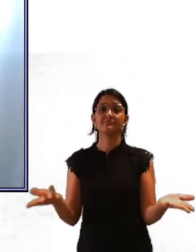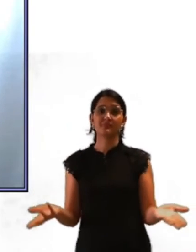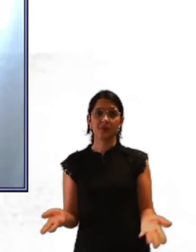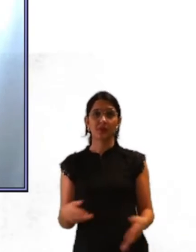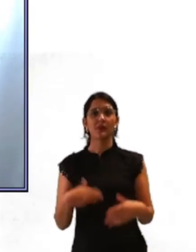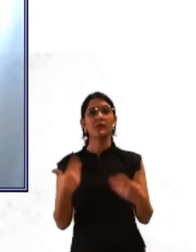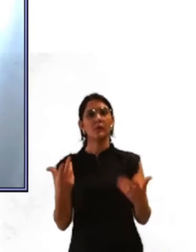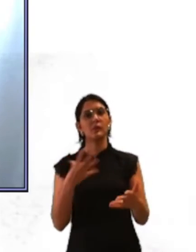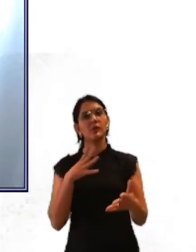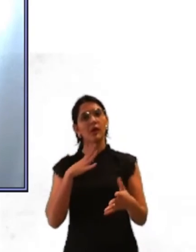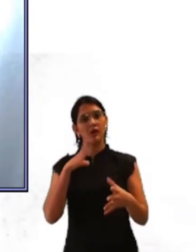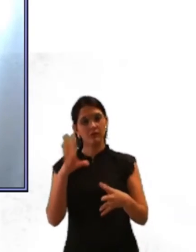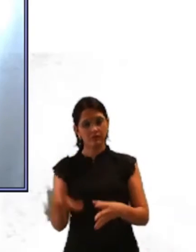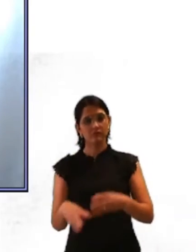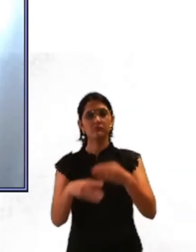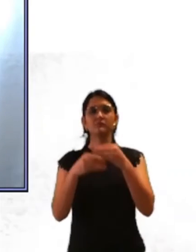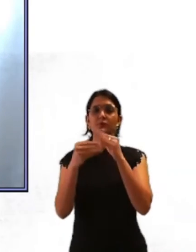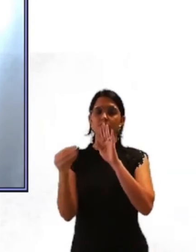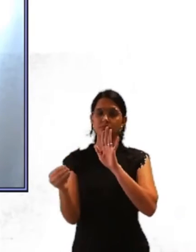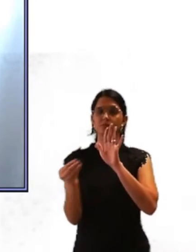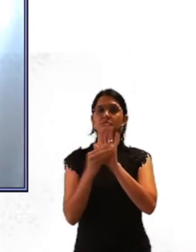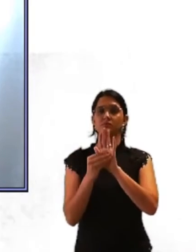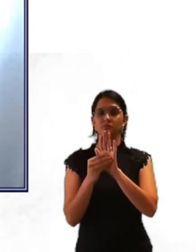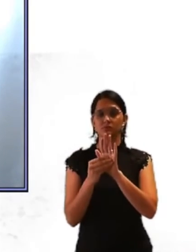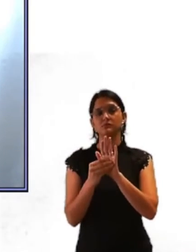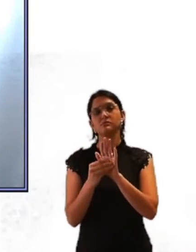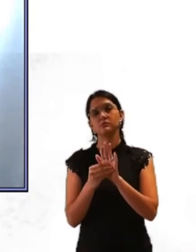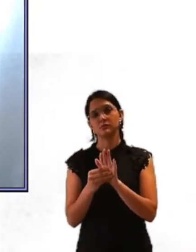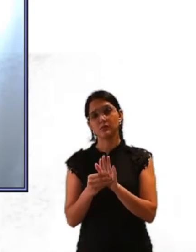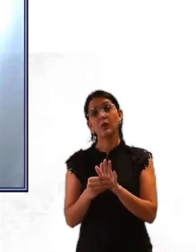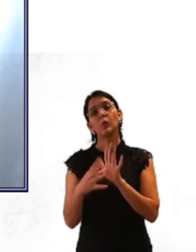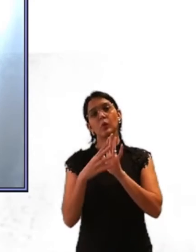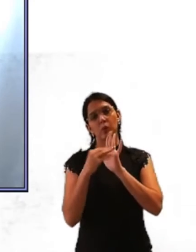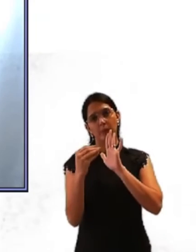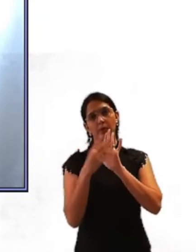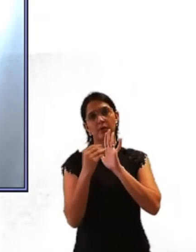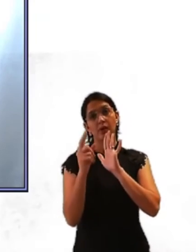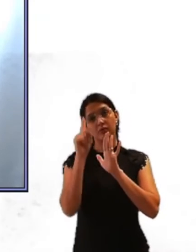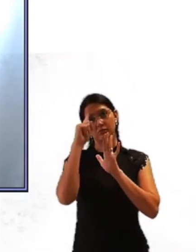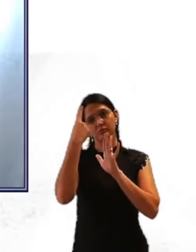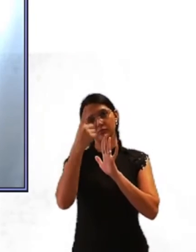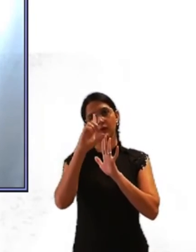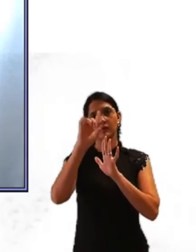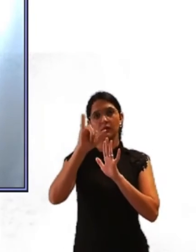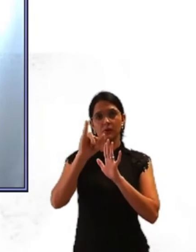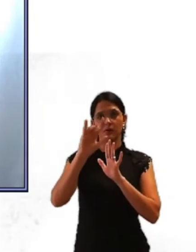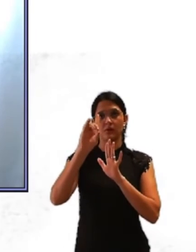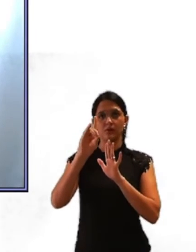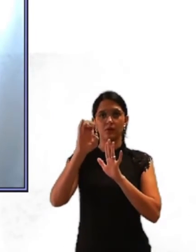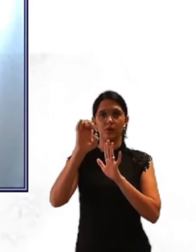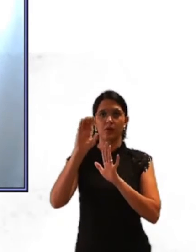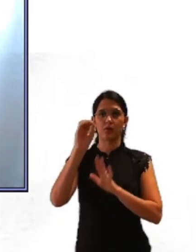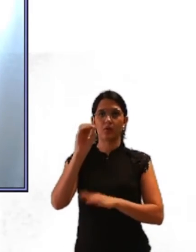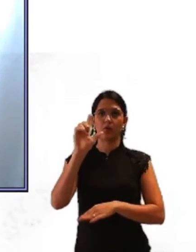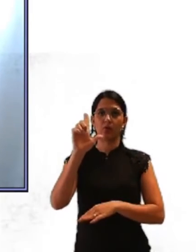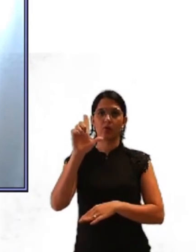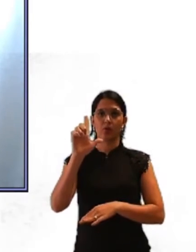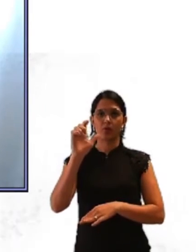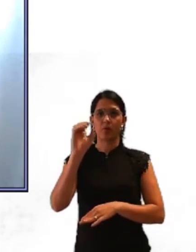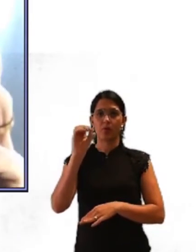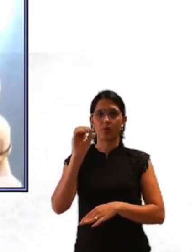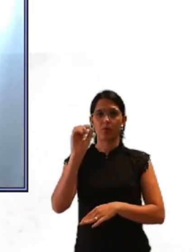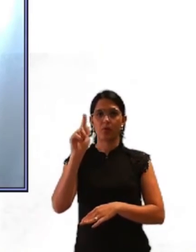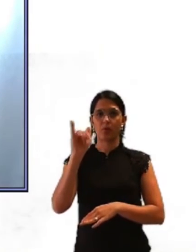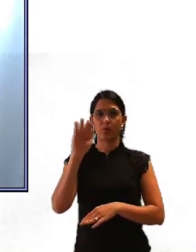vai estar incluído, melhor dizendo, no modelo ideológico. Esse conceito de justiça todos nós temos, né? A gente